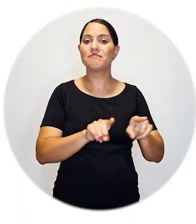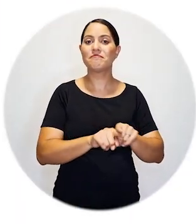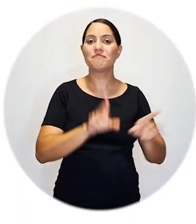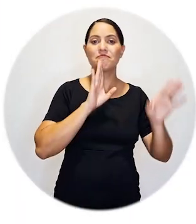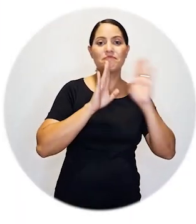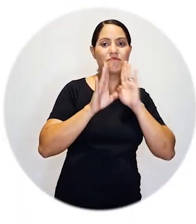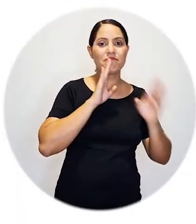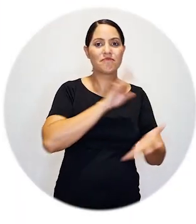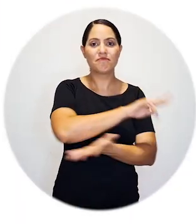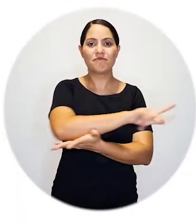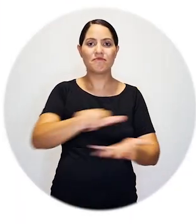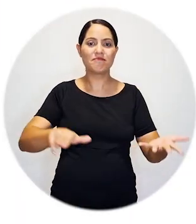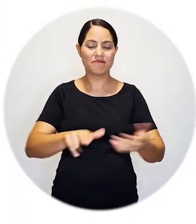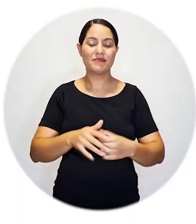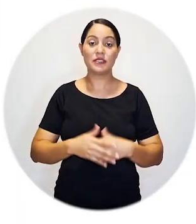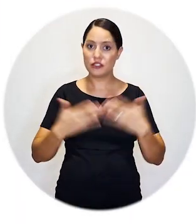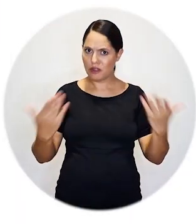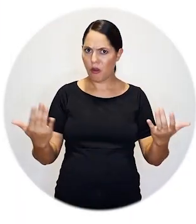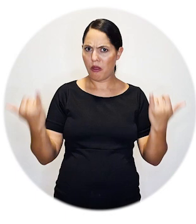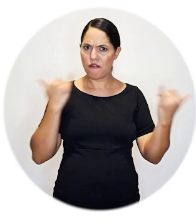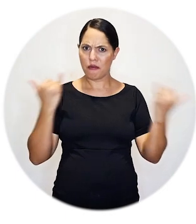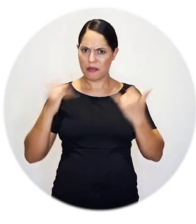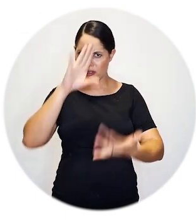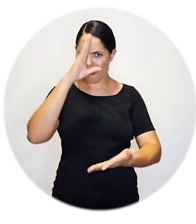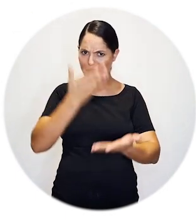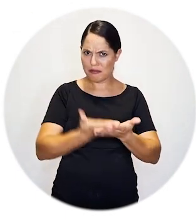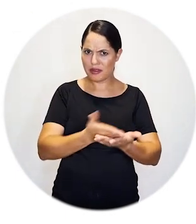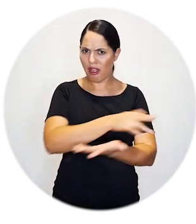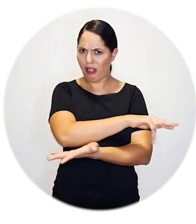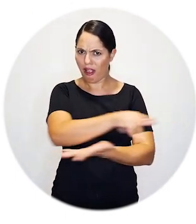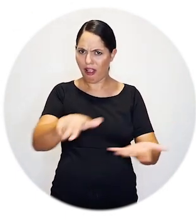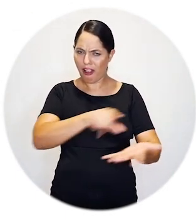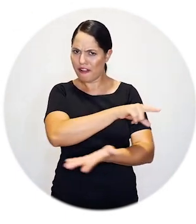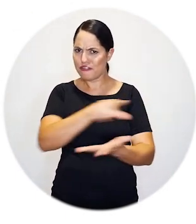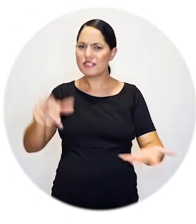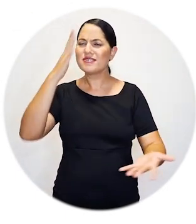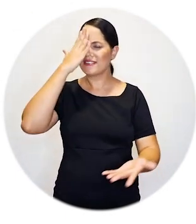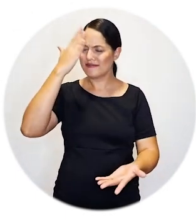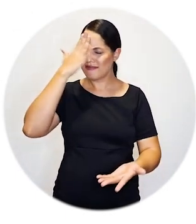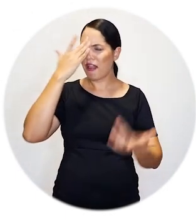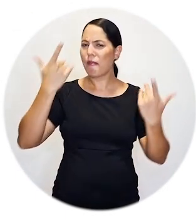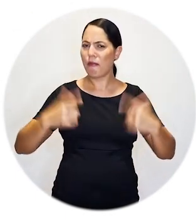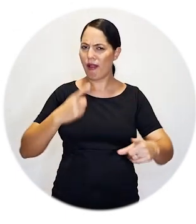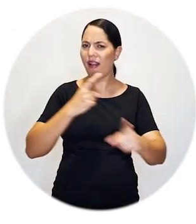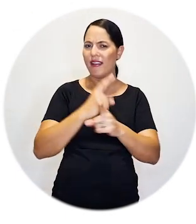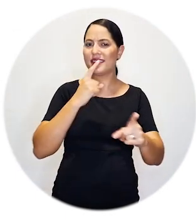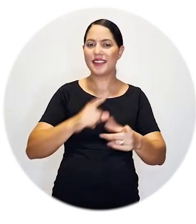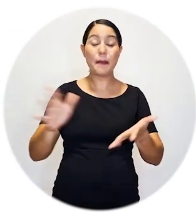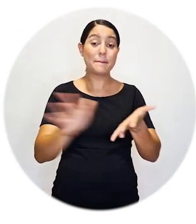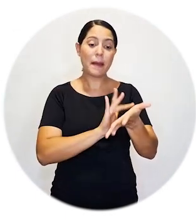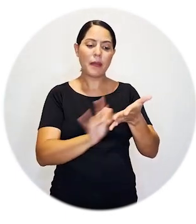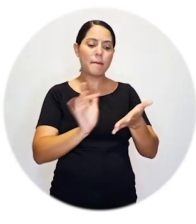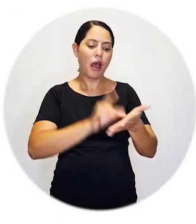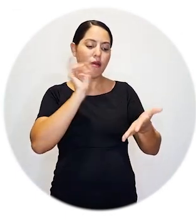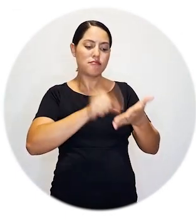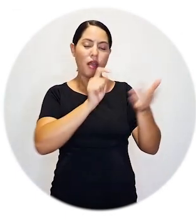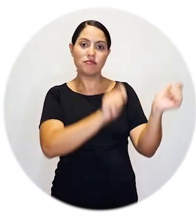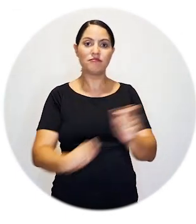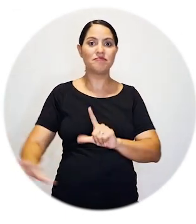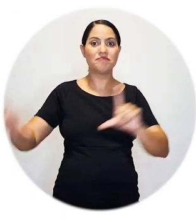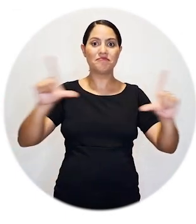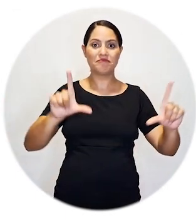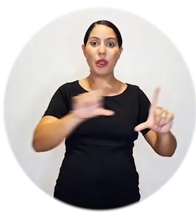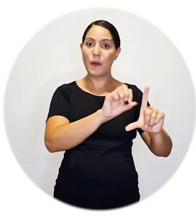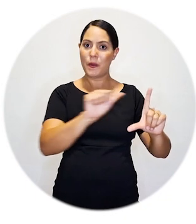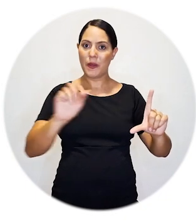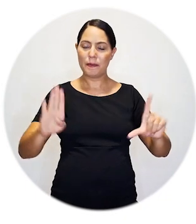credibilidade, profissionalismo e muita informação. Você já sabe onde encontrar. Basta um clique de curtir ou seguir e você fará parte do nosso universo